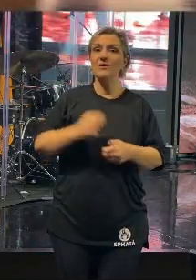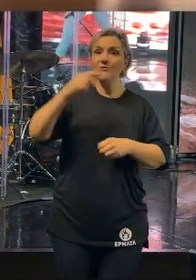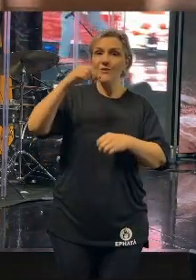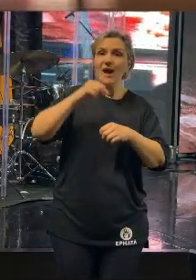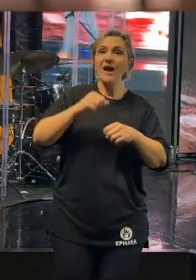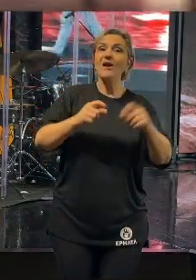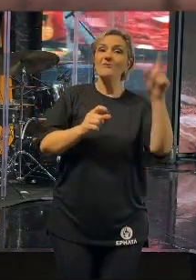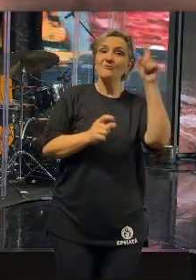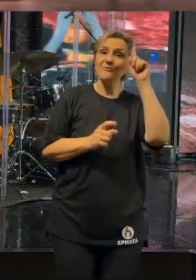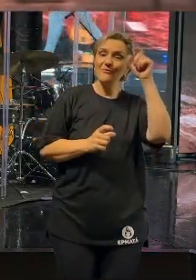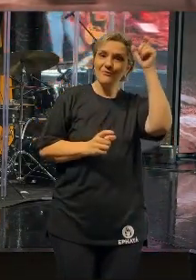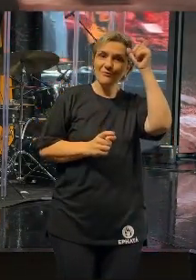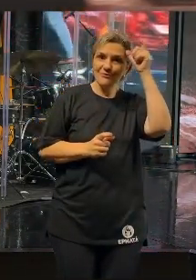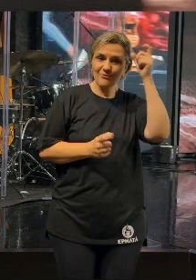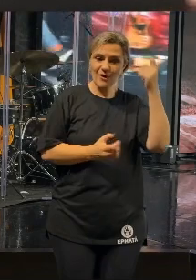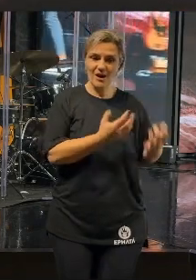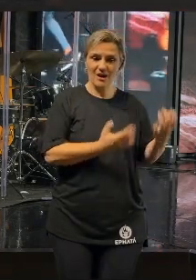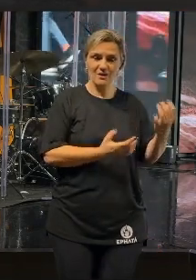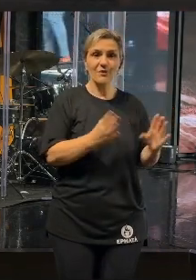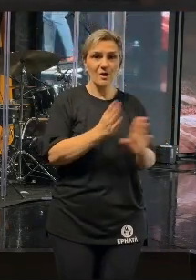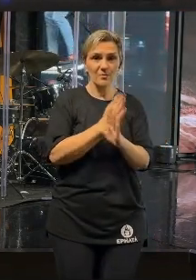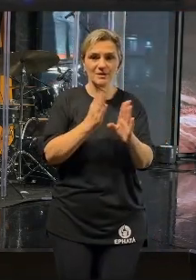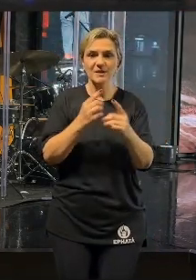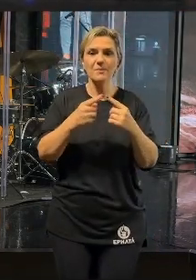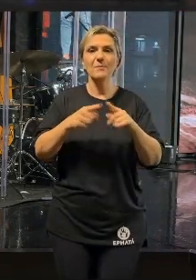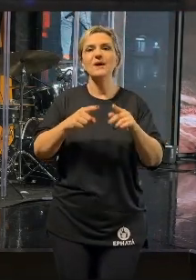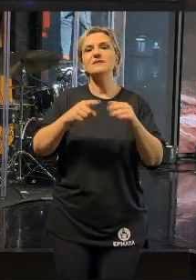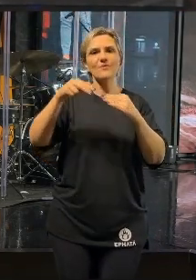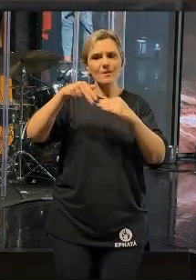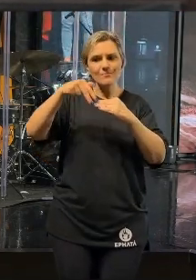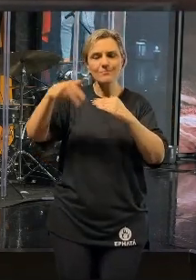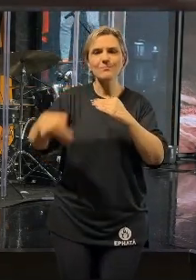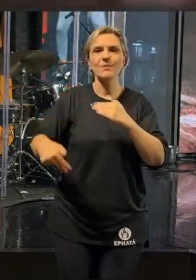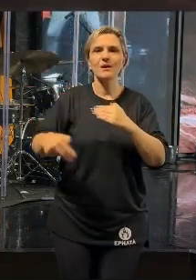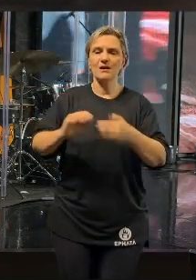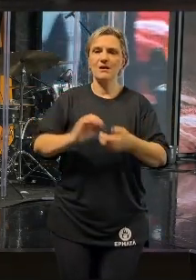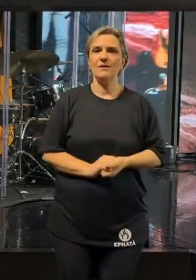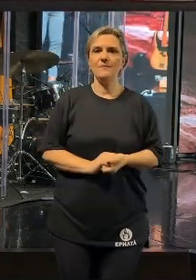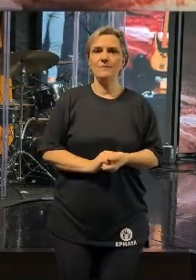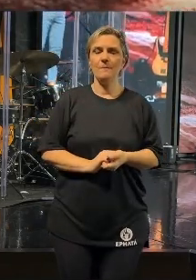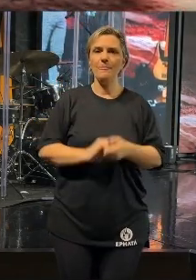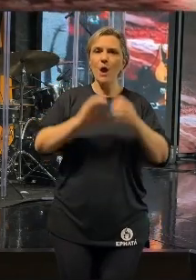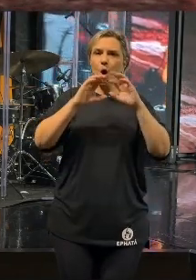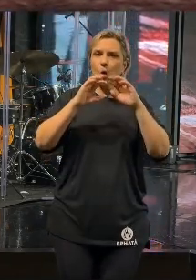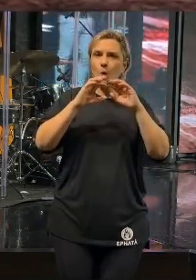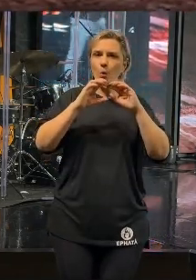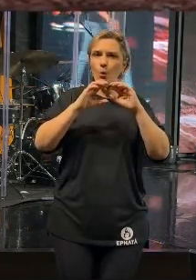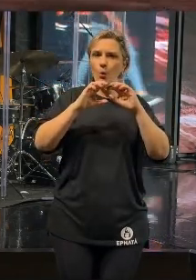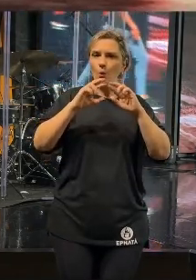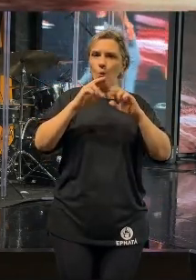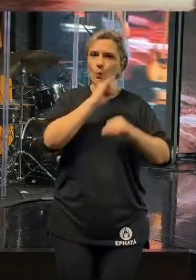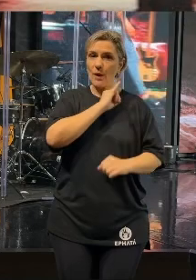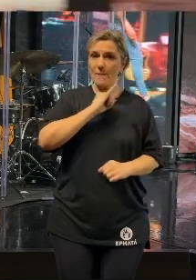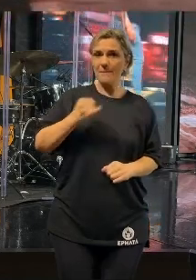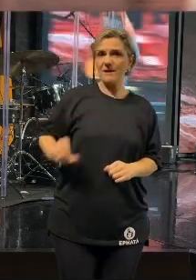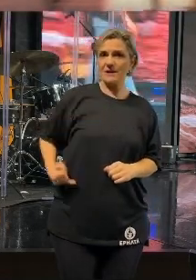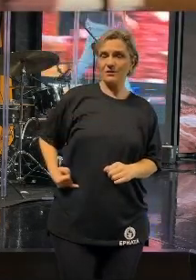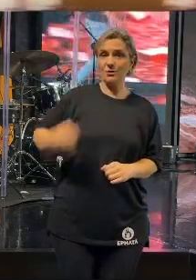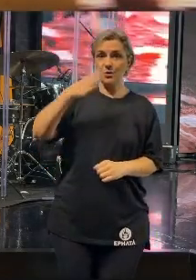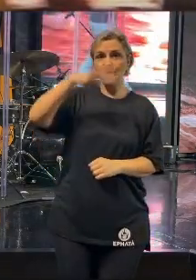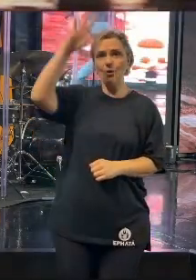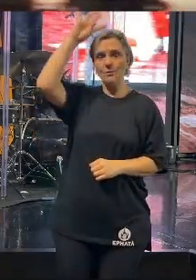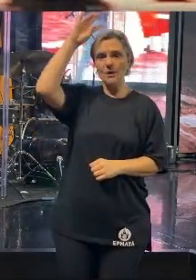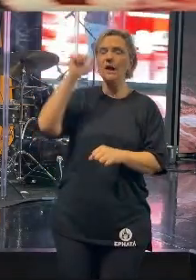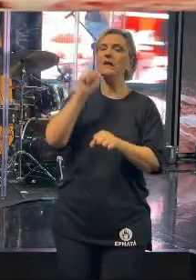para mim, no nome de Jesus. O Coliseu tentou parar a igreja. O Império Romano tentou parar a igreja. A